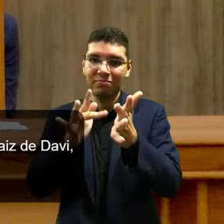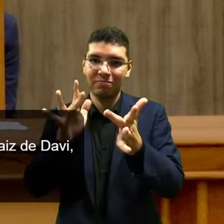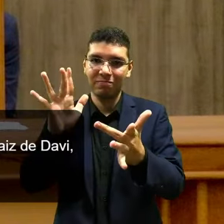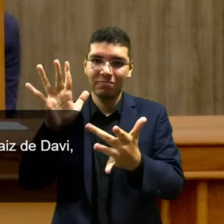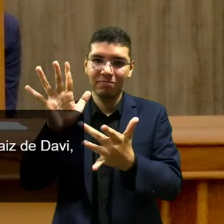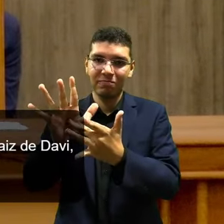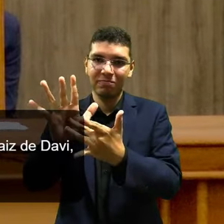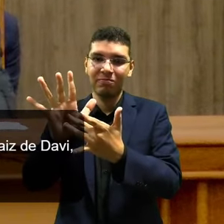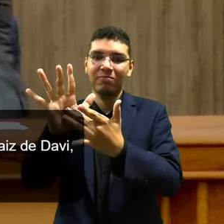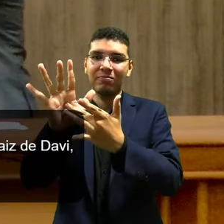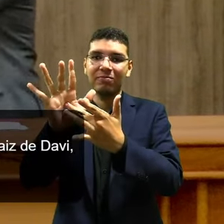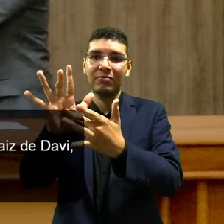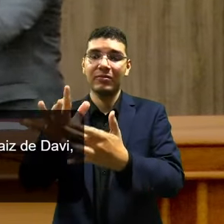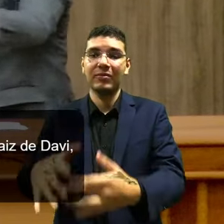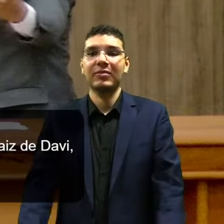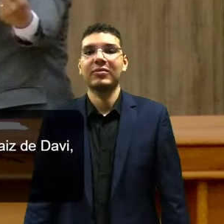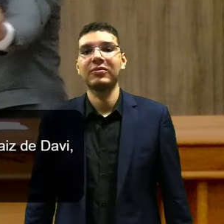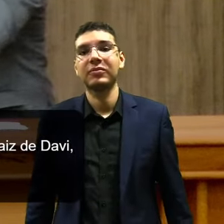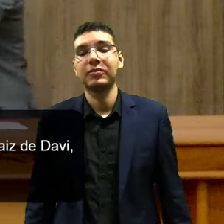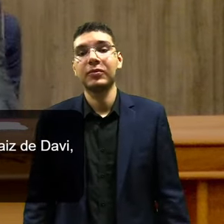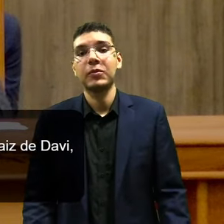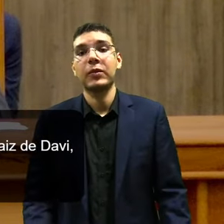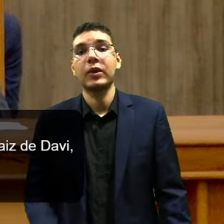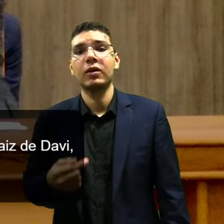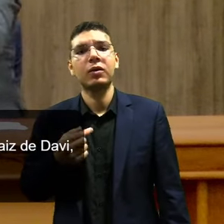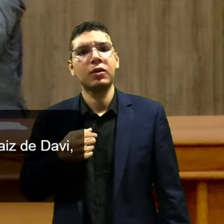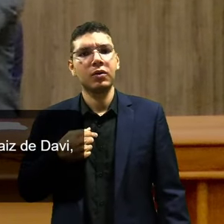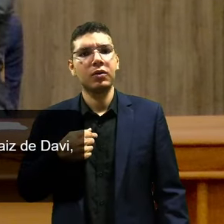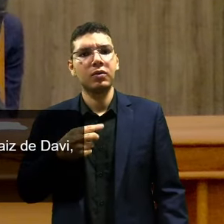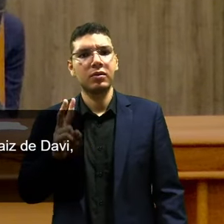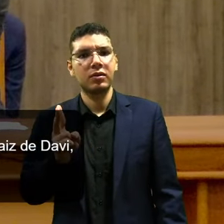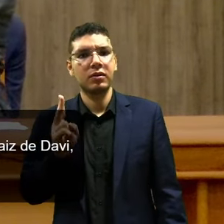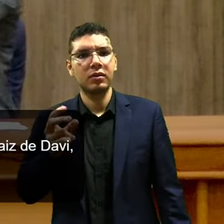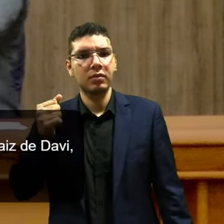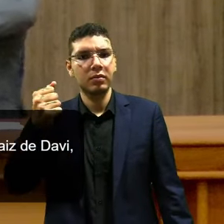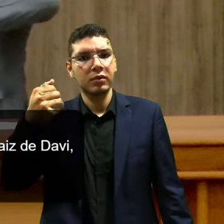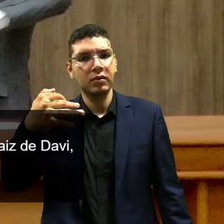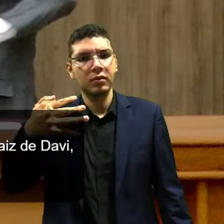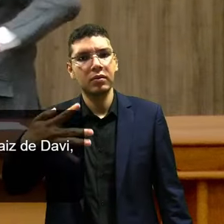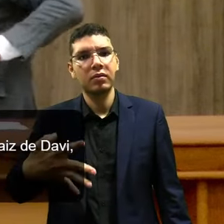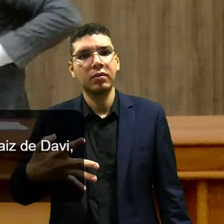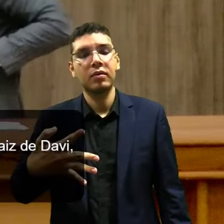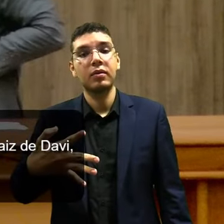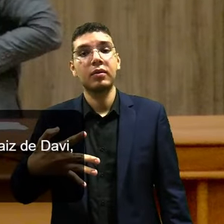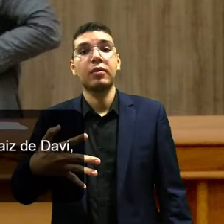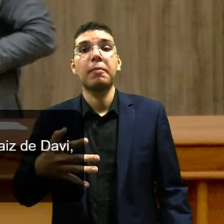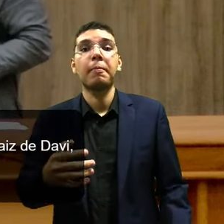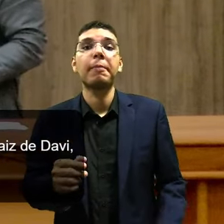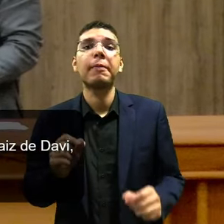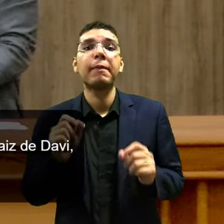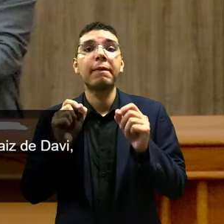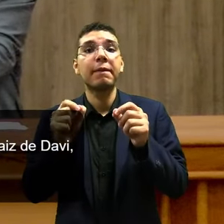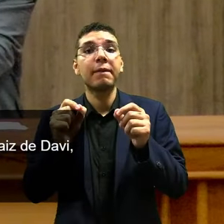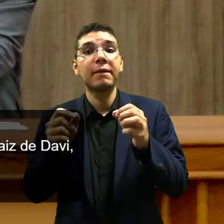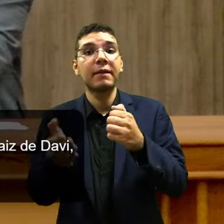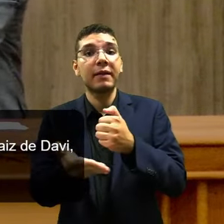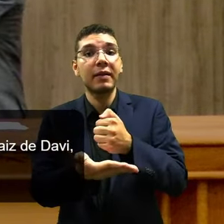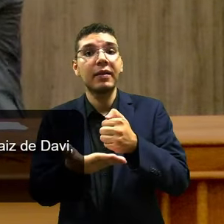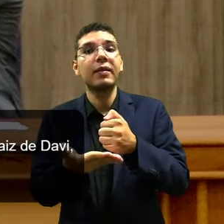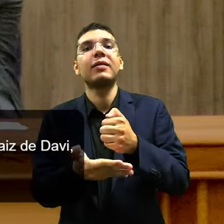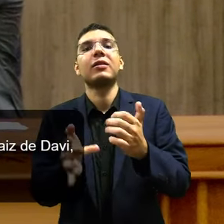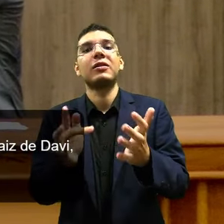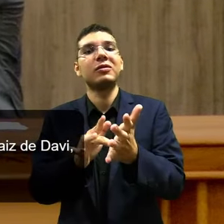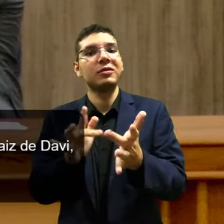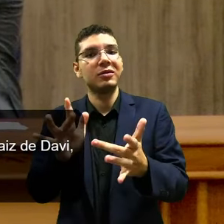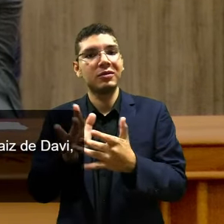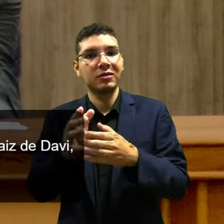raiz falando faz horora que eu falo nessa Raiz A raizinha não é o talinho que eu tô falando a raiz é Jesus dentro de ti aí lá